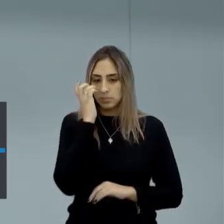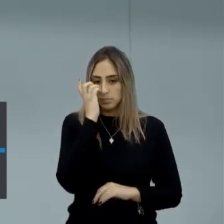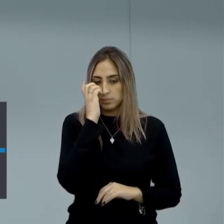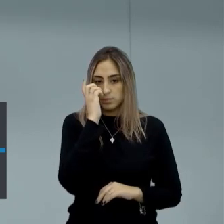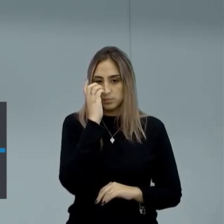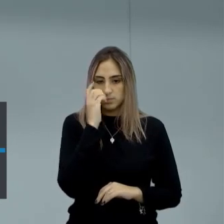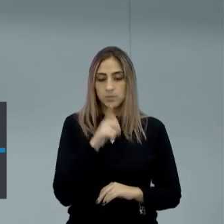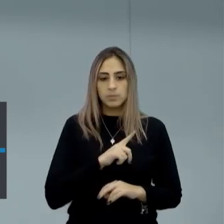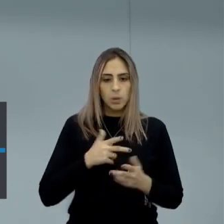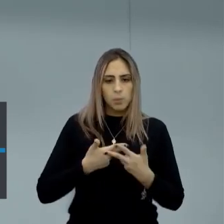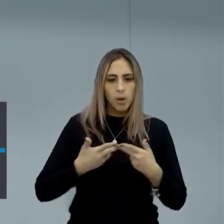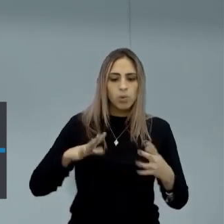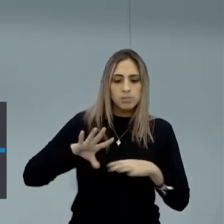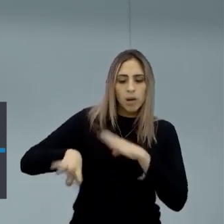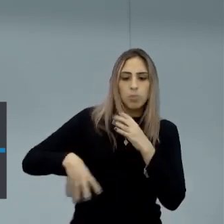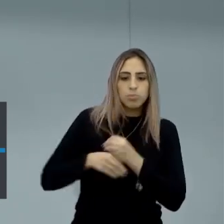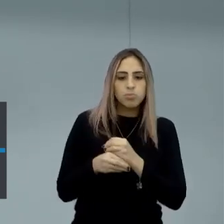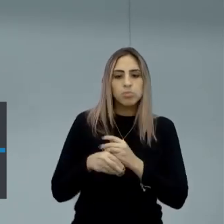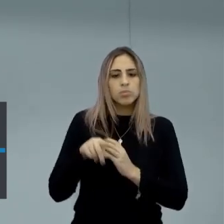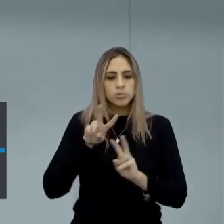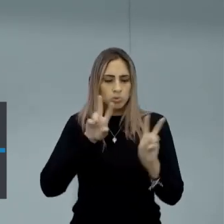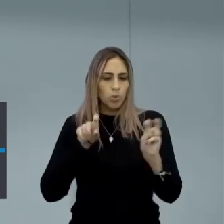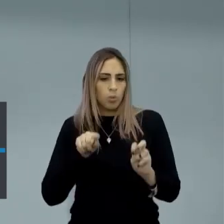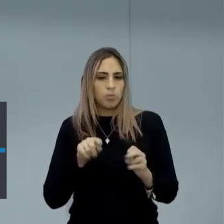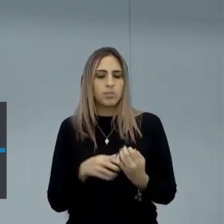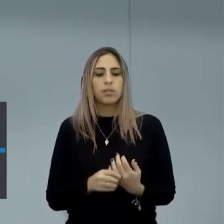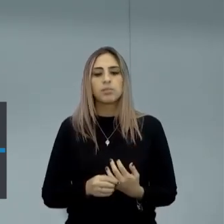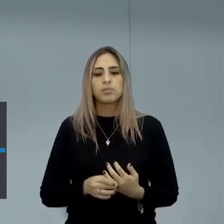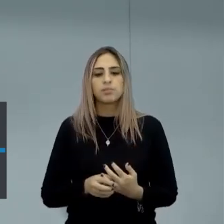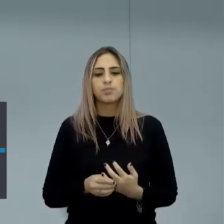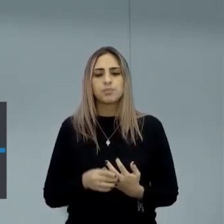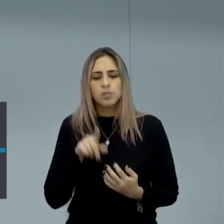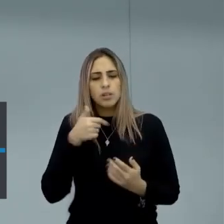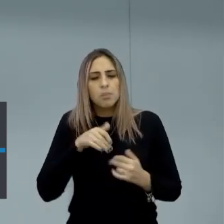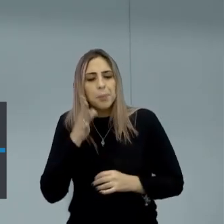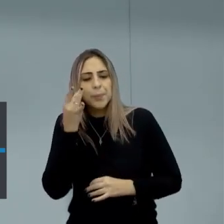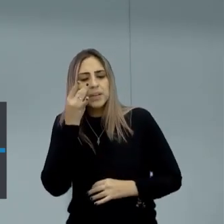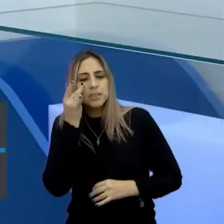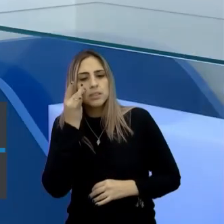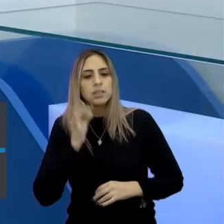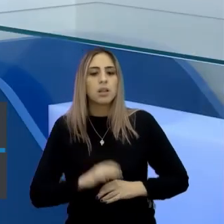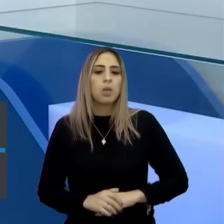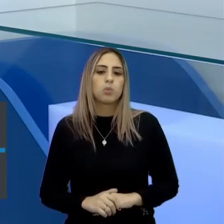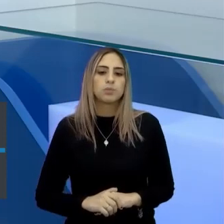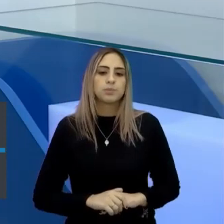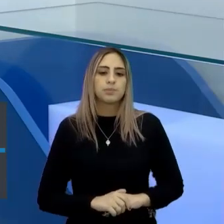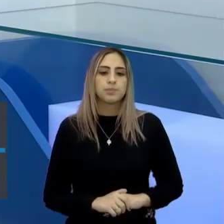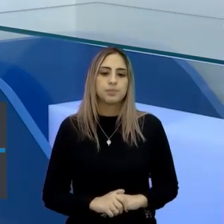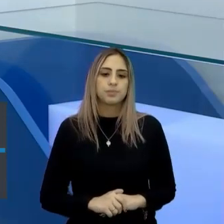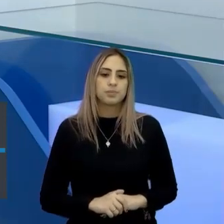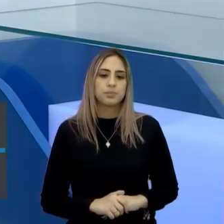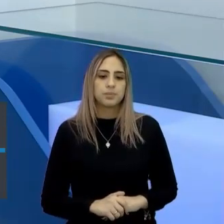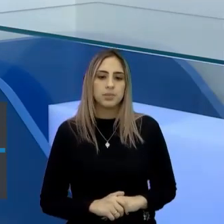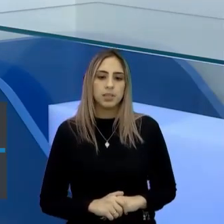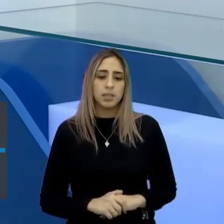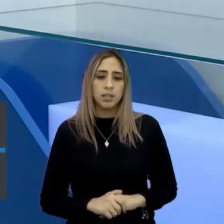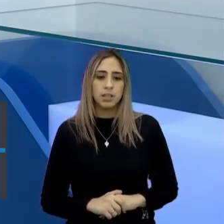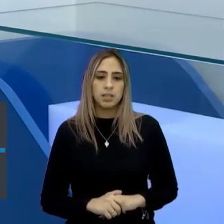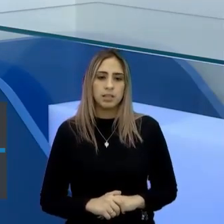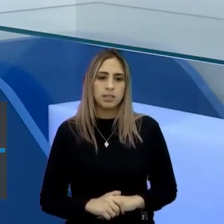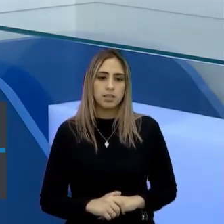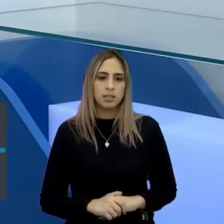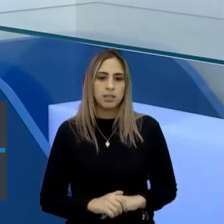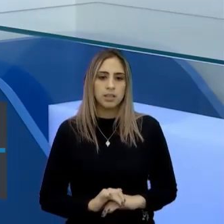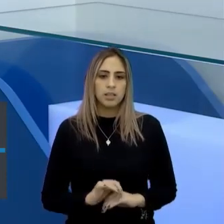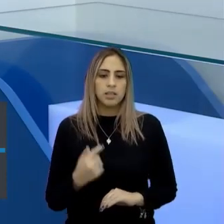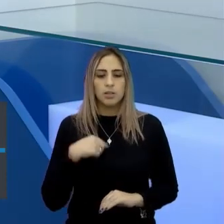para complementar em relação a isso, ao que você tem presenciado, ao que você tem lido? Eu lembrei do Diogo Almeida, né, que ele